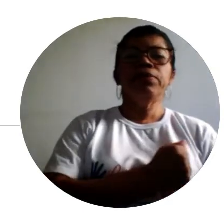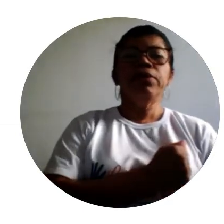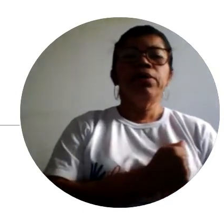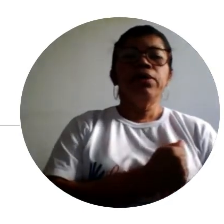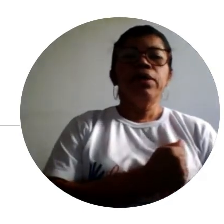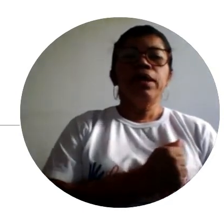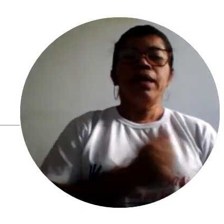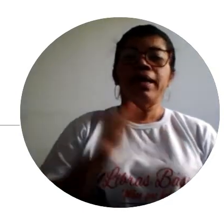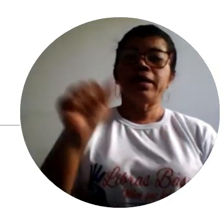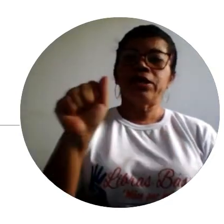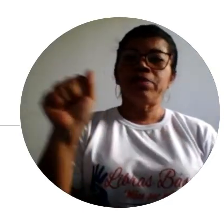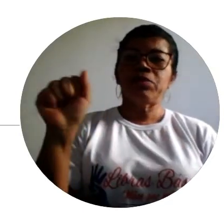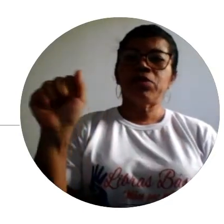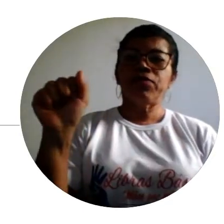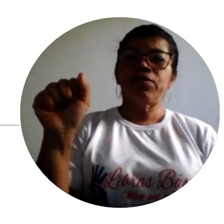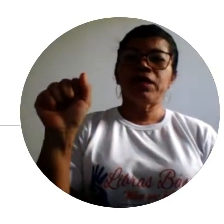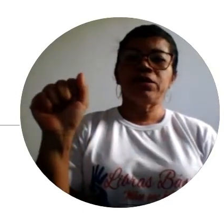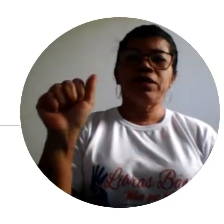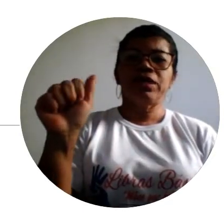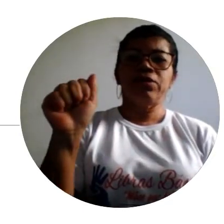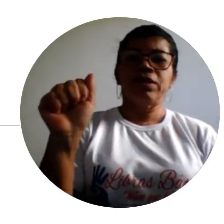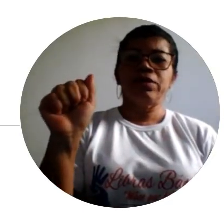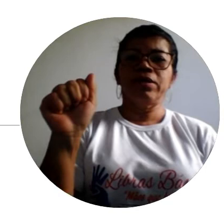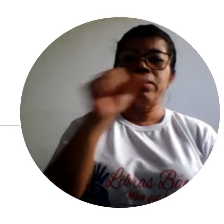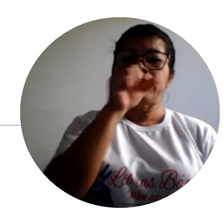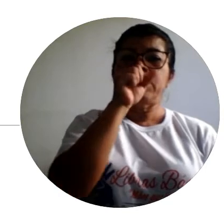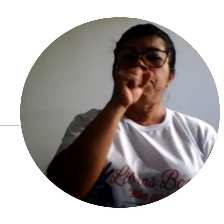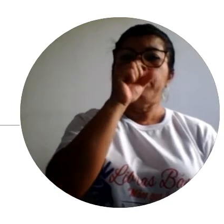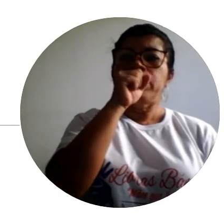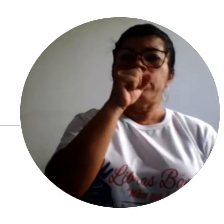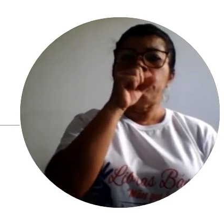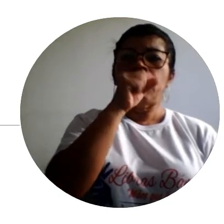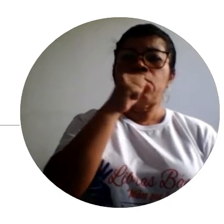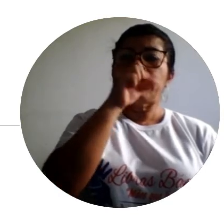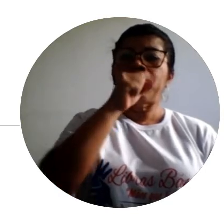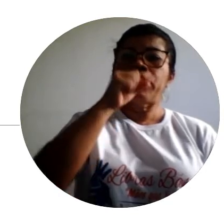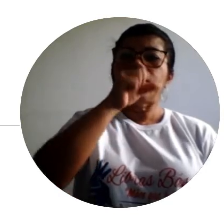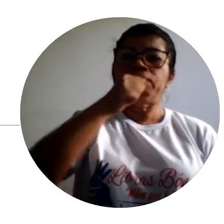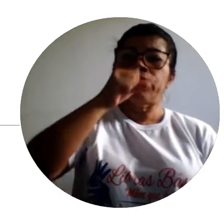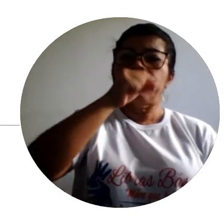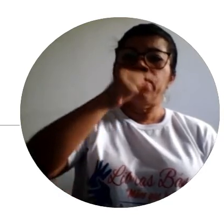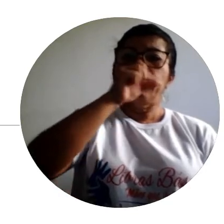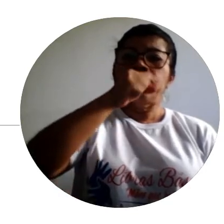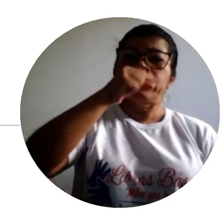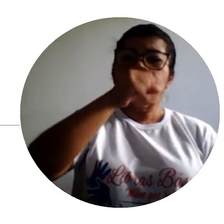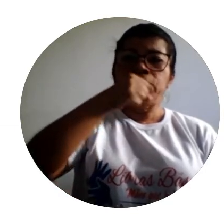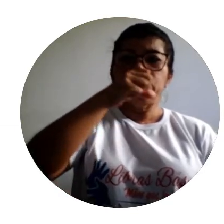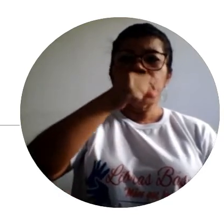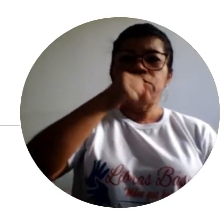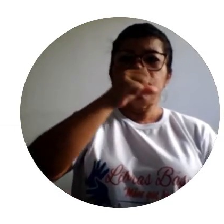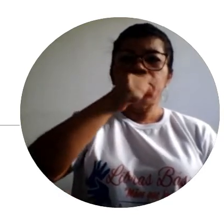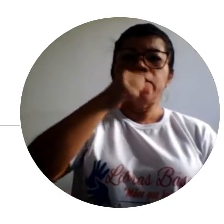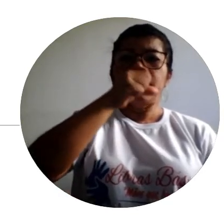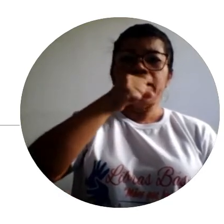peito. Laranja, a mesma configuração aqui, ó. E assim, eu coloco na boca e vou fazendo